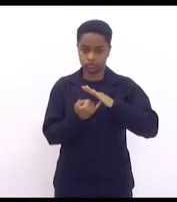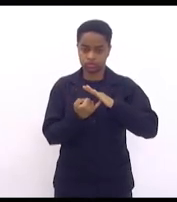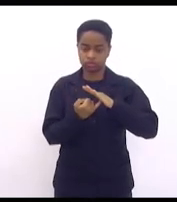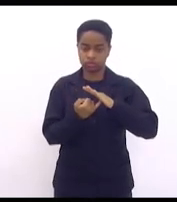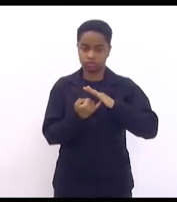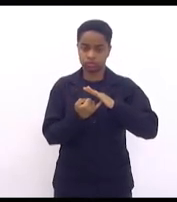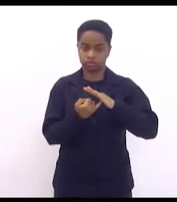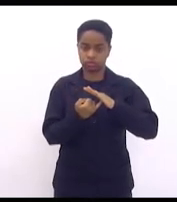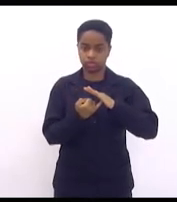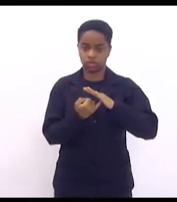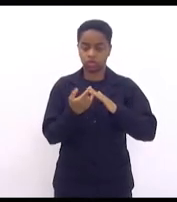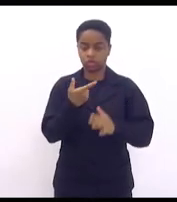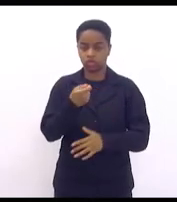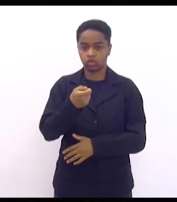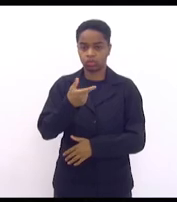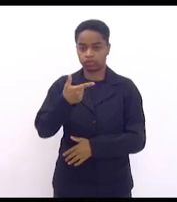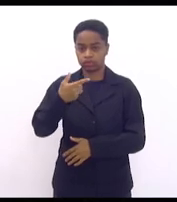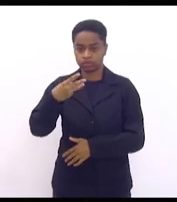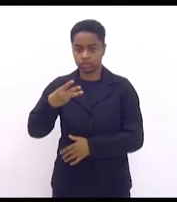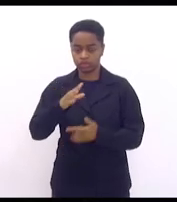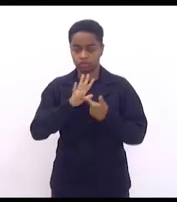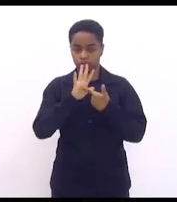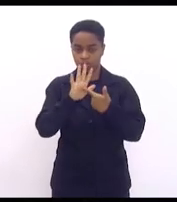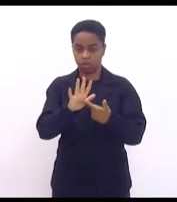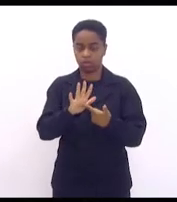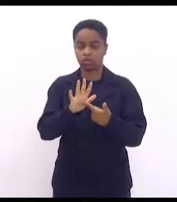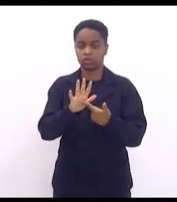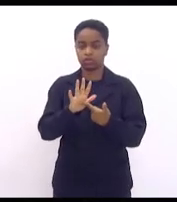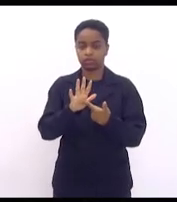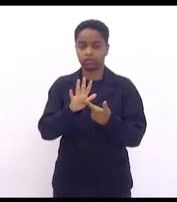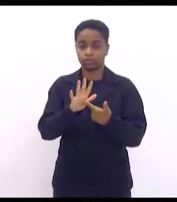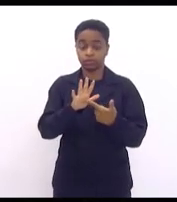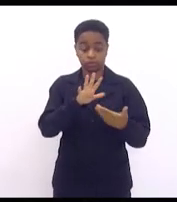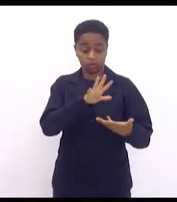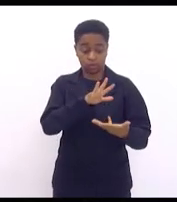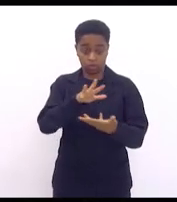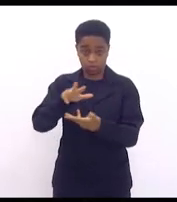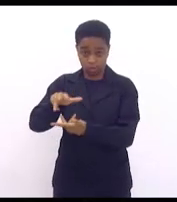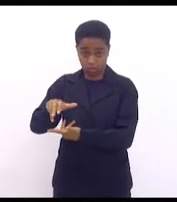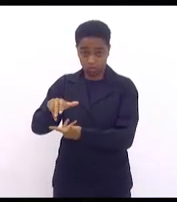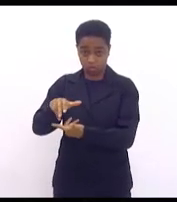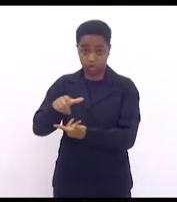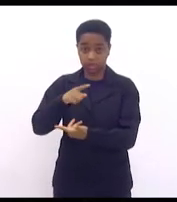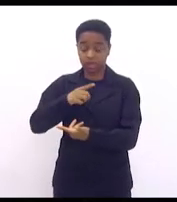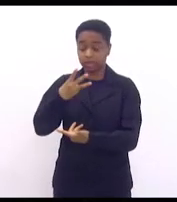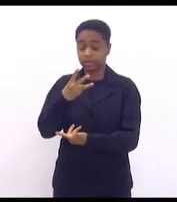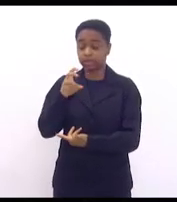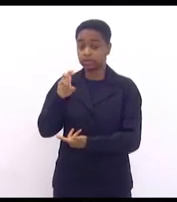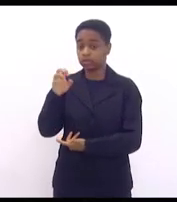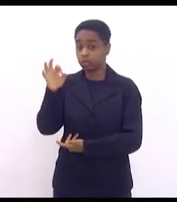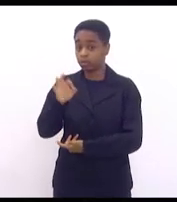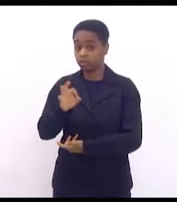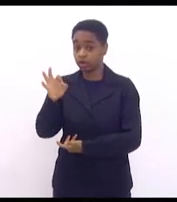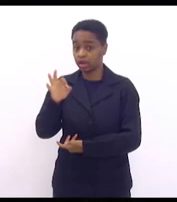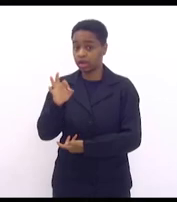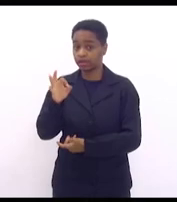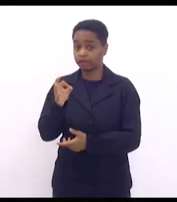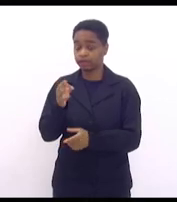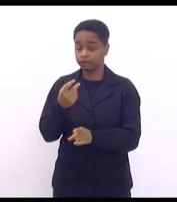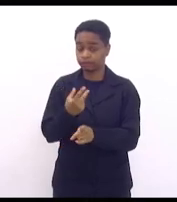Government, de 2023, que diz que, no mundo, 35% das mulheres eleitas,